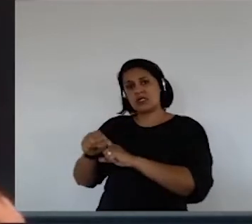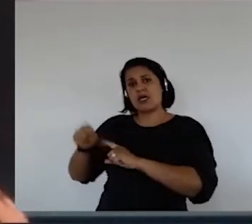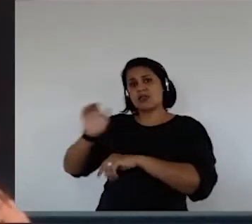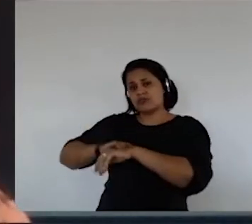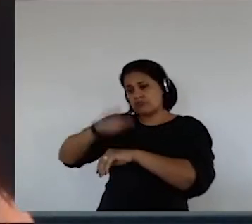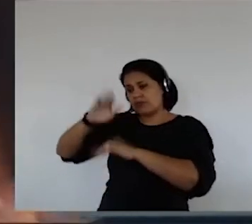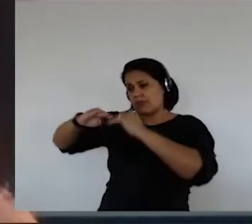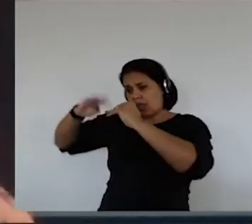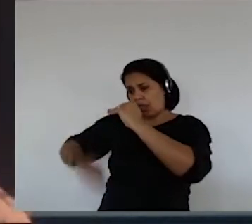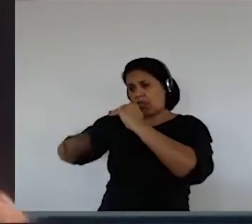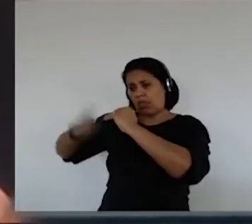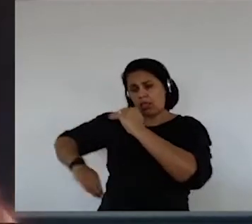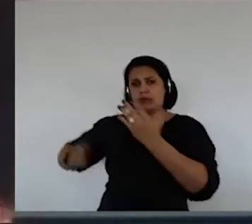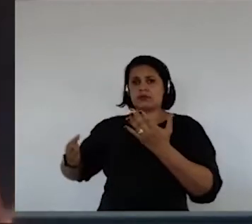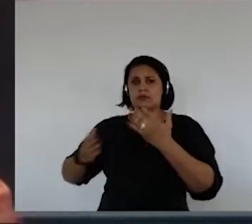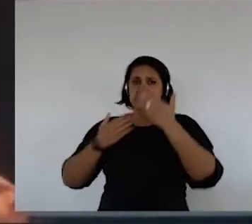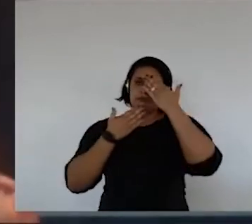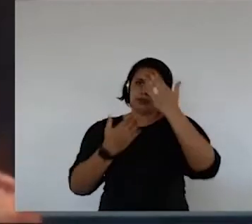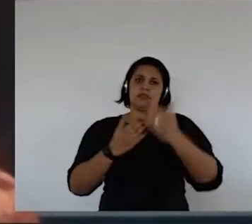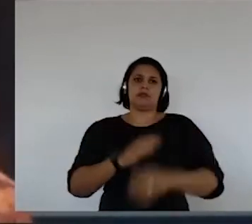mais desigual. Muito obrigada.